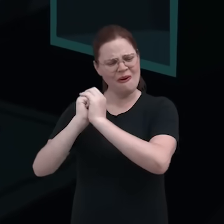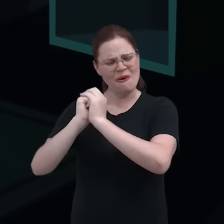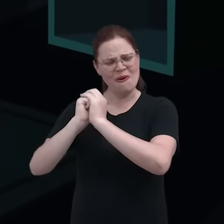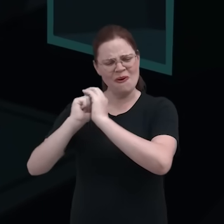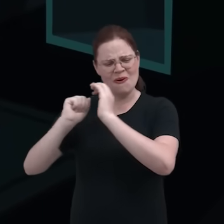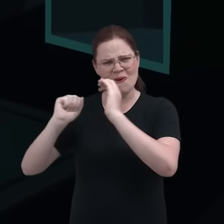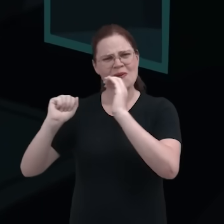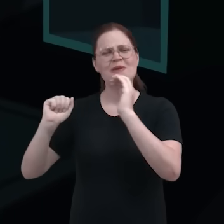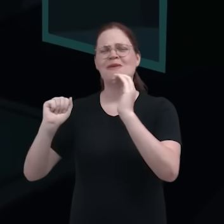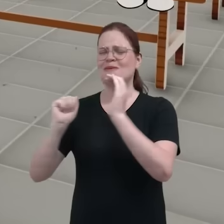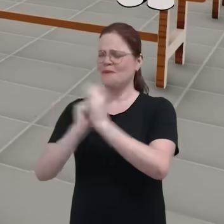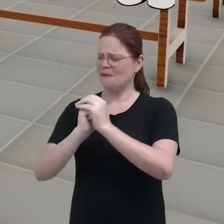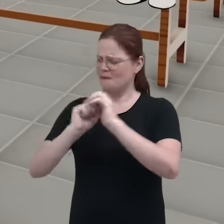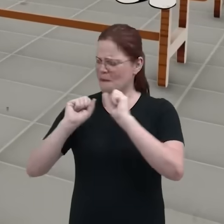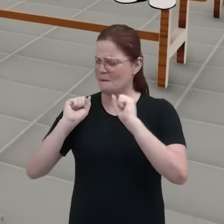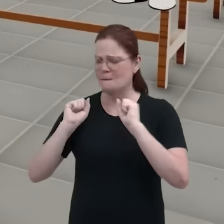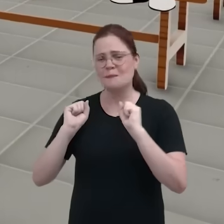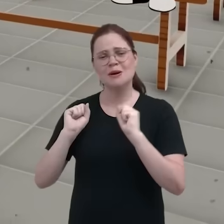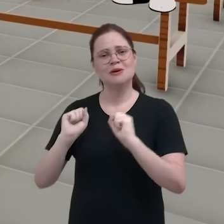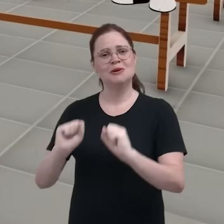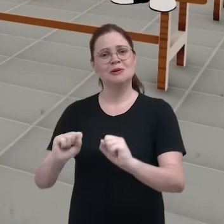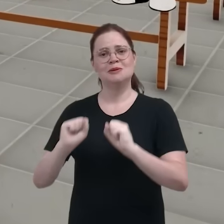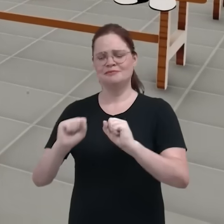pode achar, e